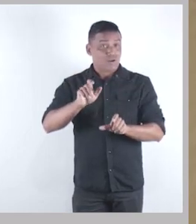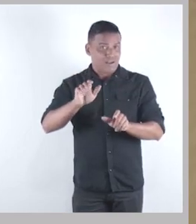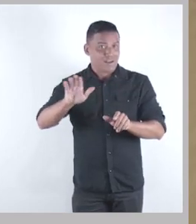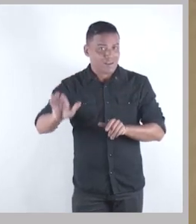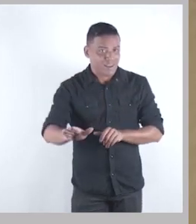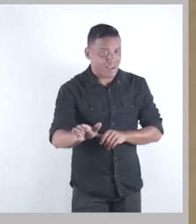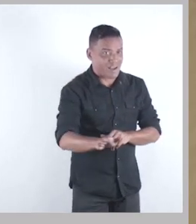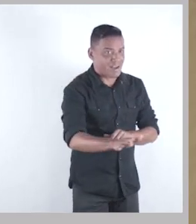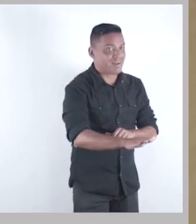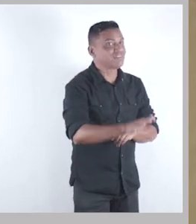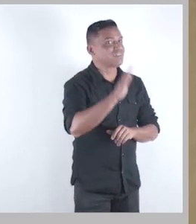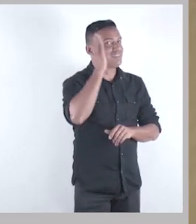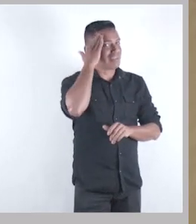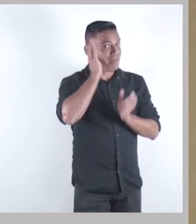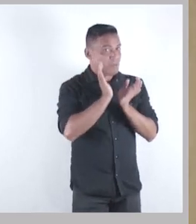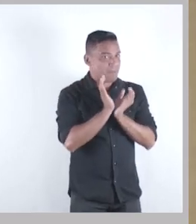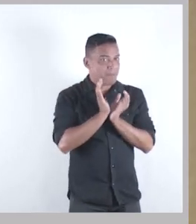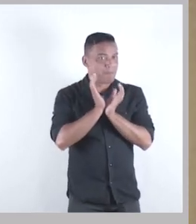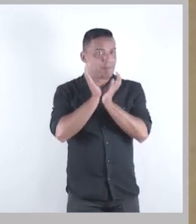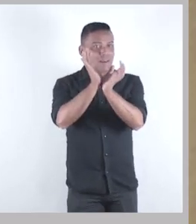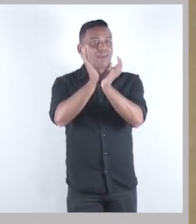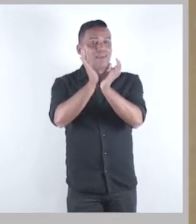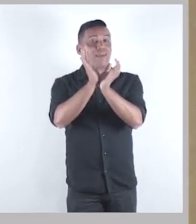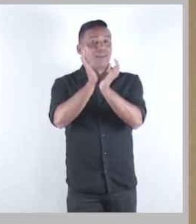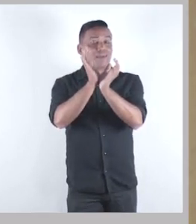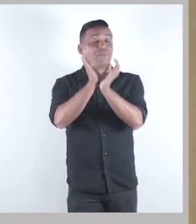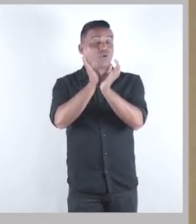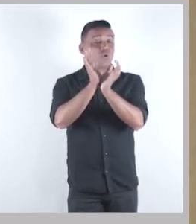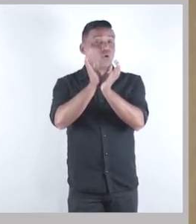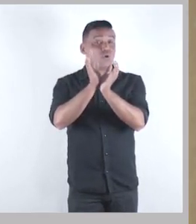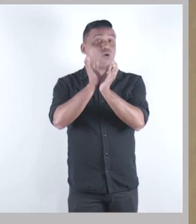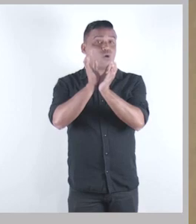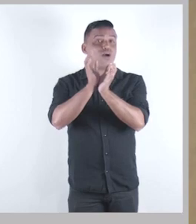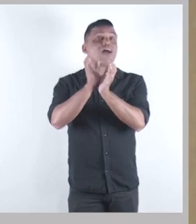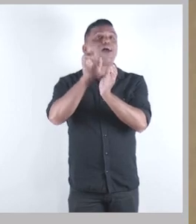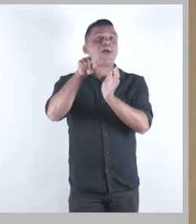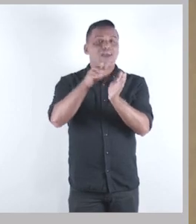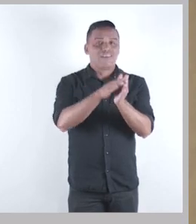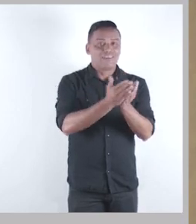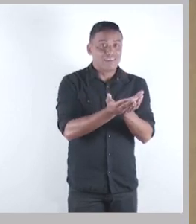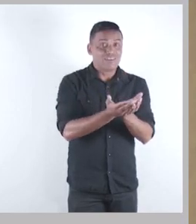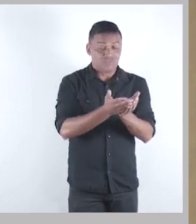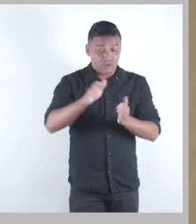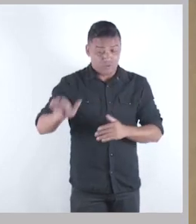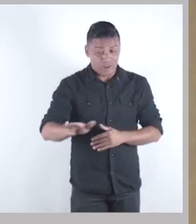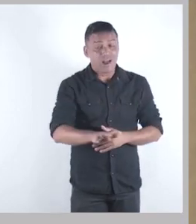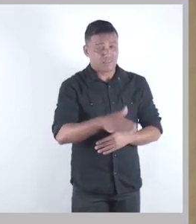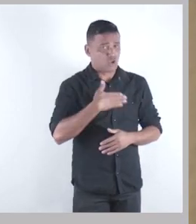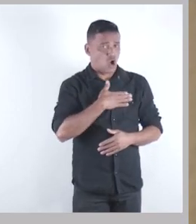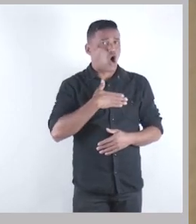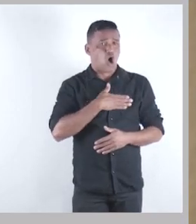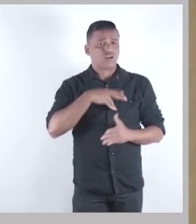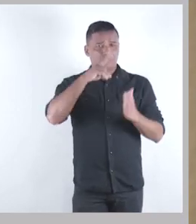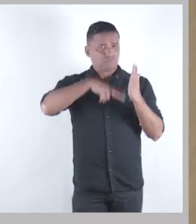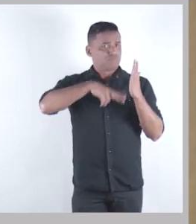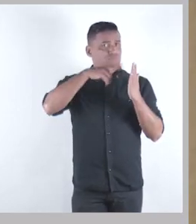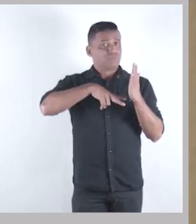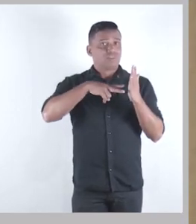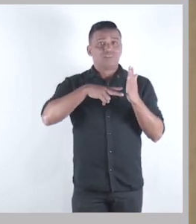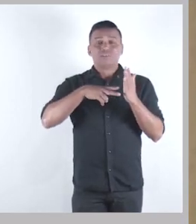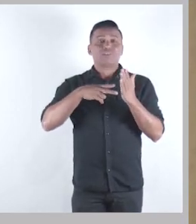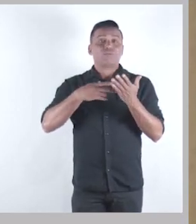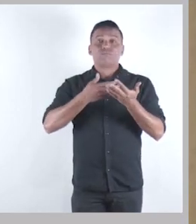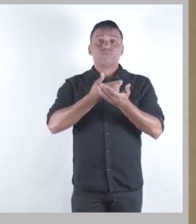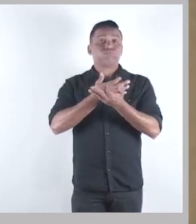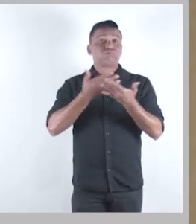livros, e normalmente as crianças gostam de ler, normalmente elas gostam de ler, então, quer dizer, o fluxo é muito grande por parte